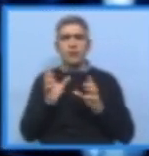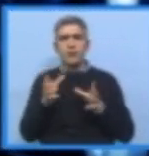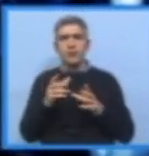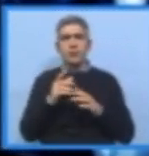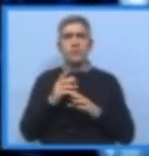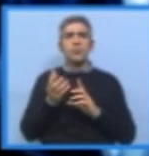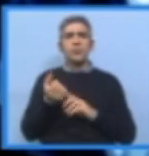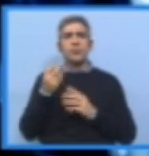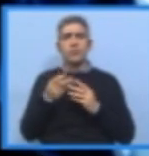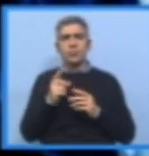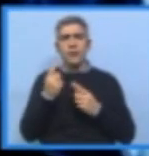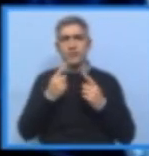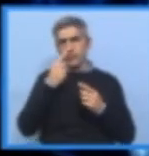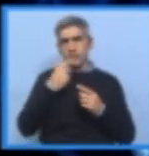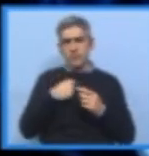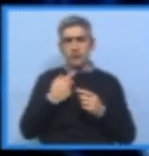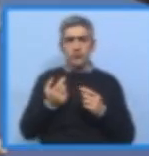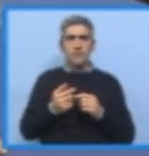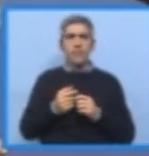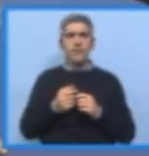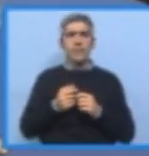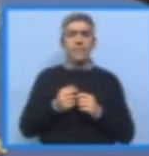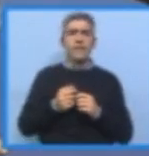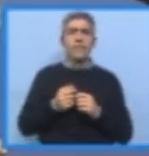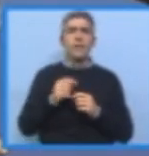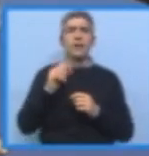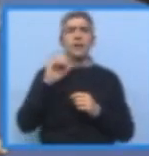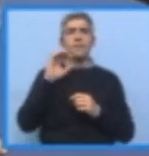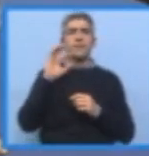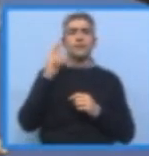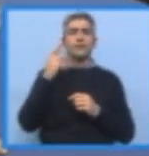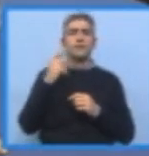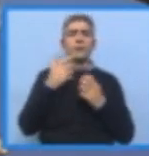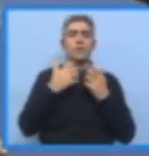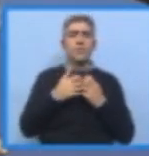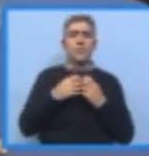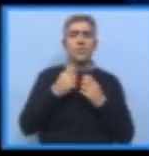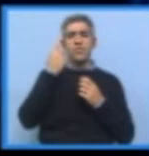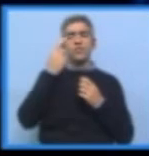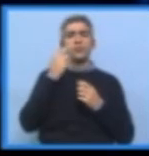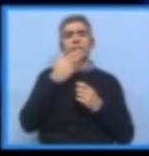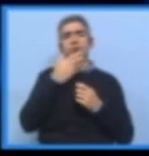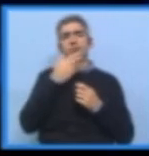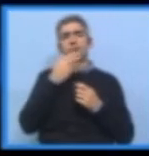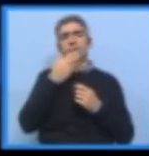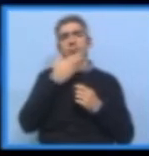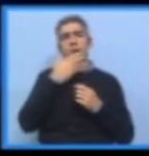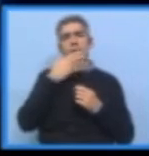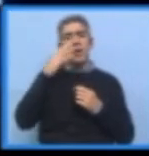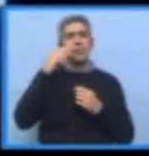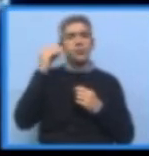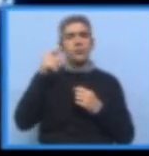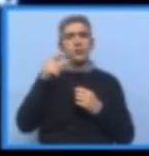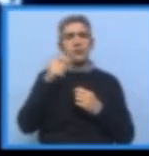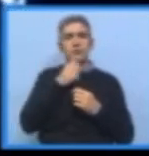marginamos sempre, não é? Seguramente que erramos, mas quando há dúvidas de um dos séniores, a decisão não é tomada. Sei